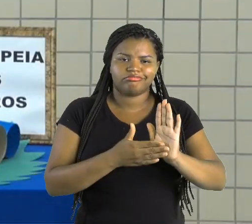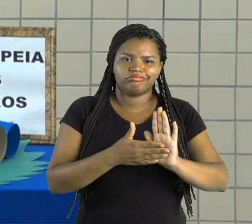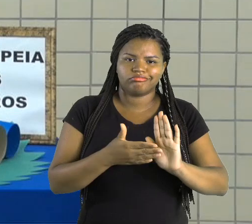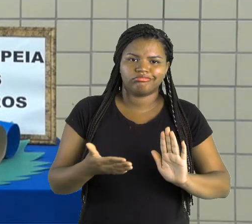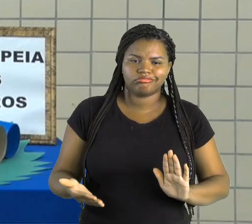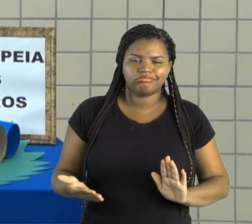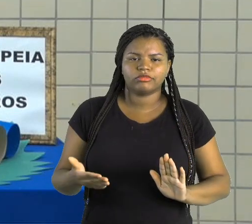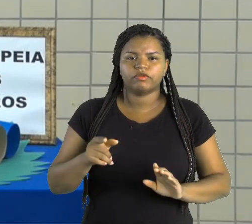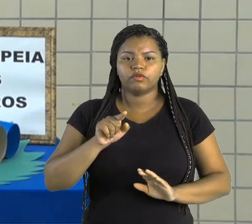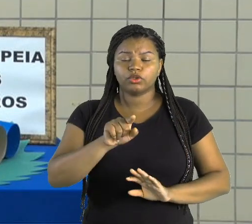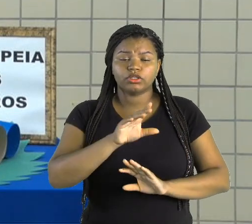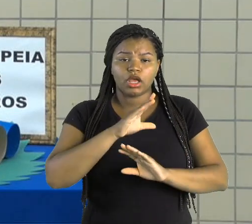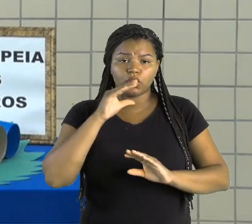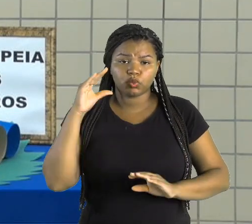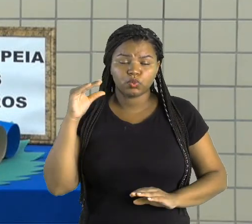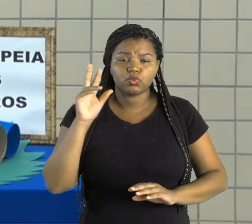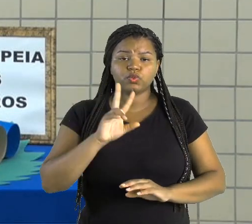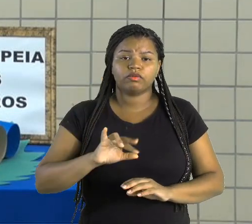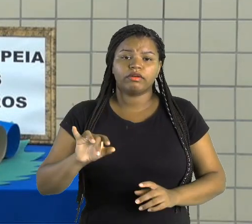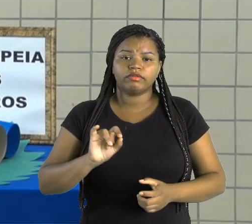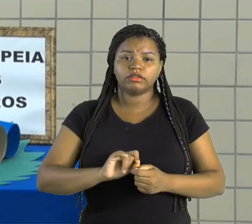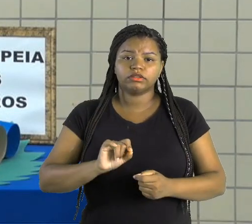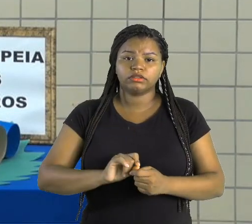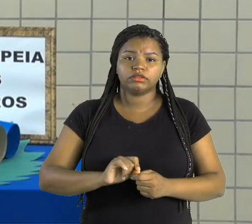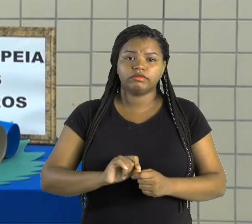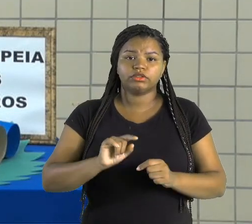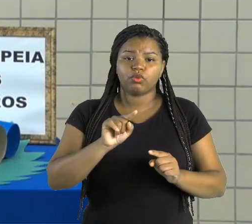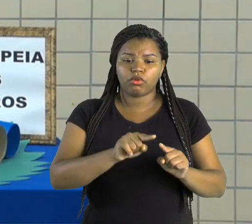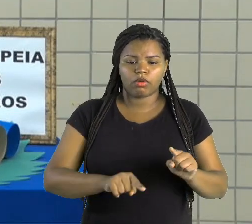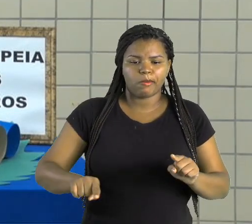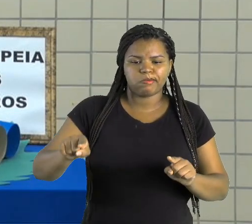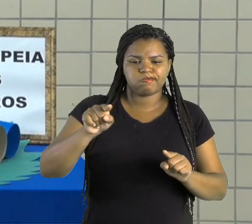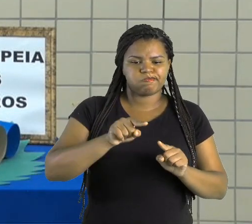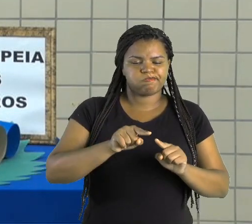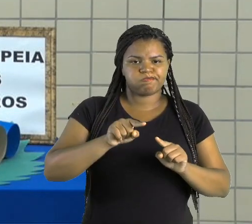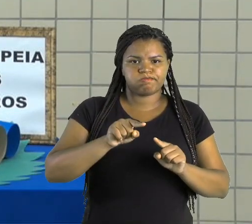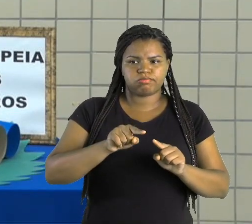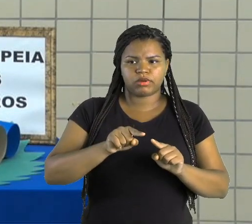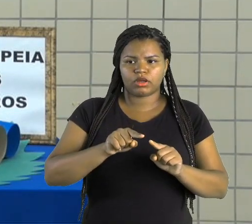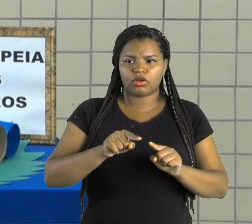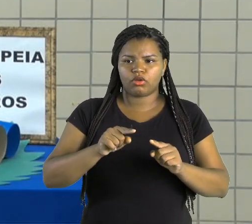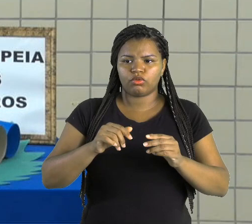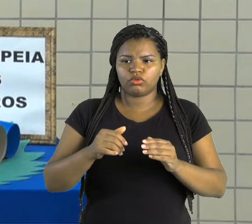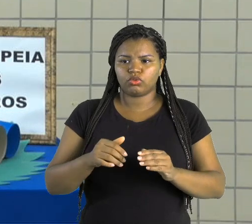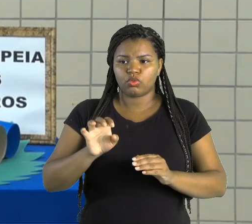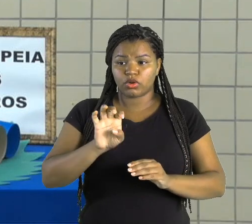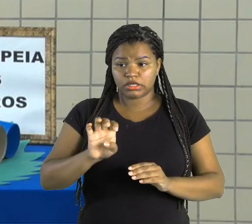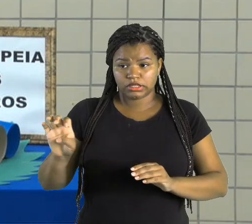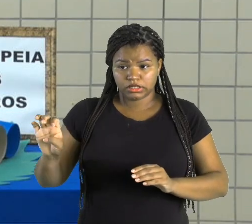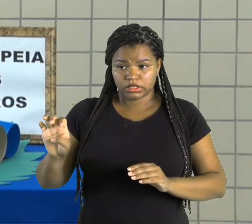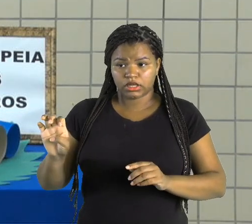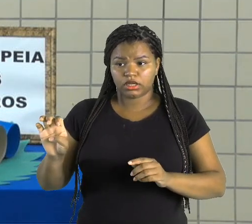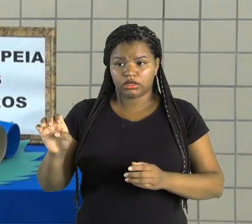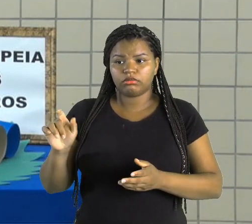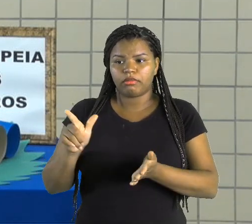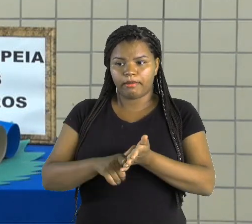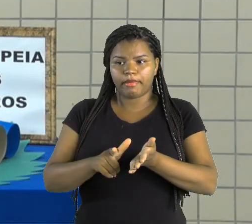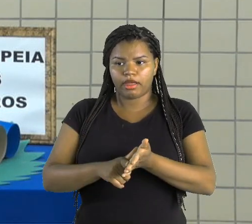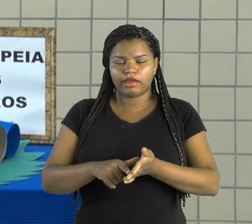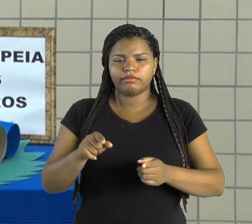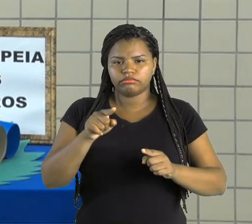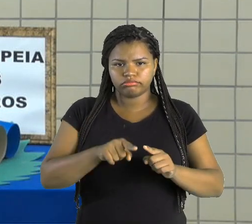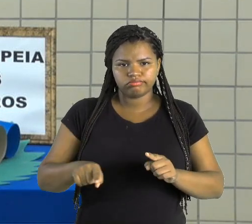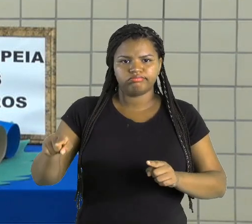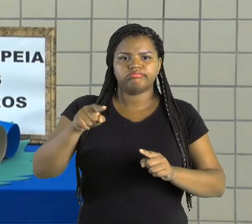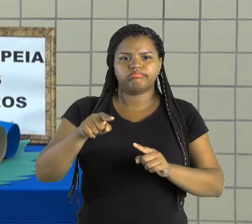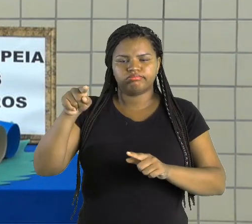você, adulto, vai fazer círculos do lado esquerdo, no canto esquerdo da folha,